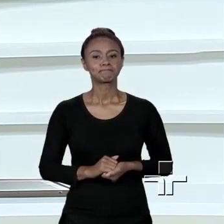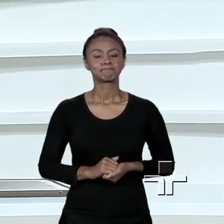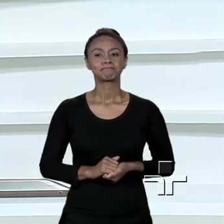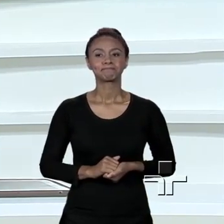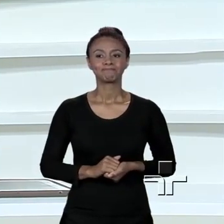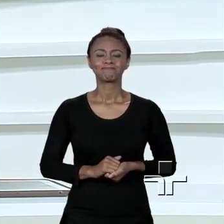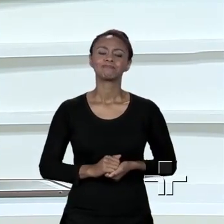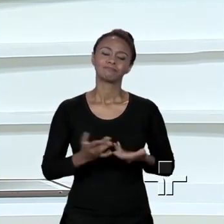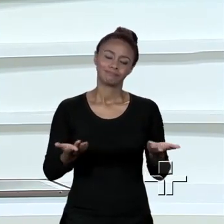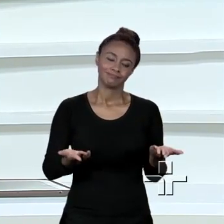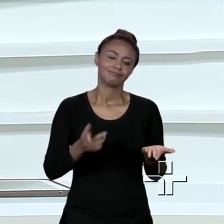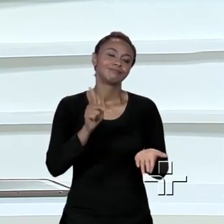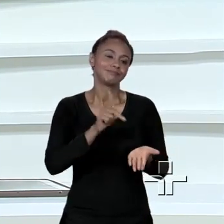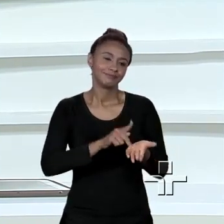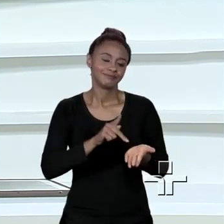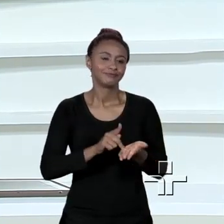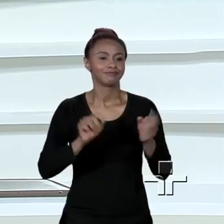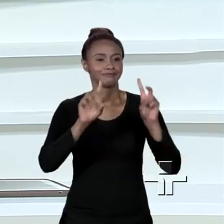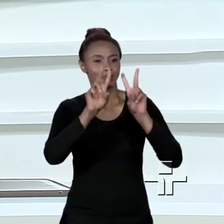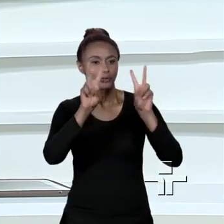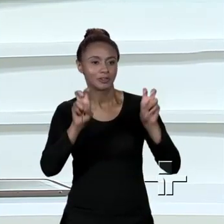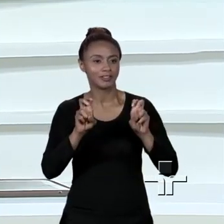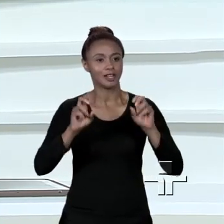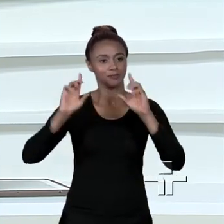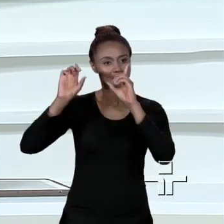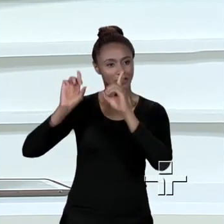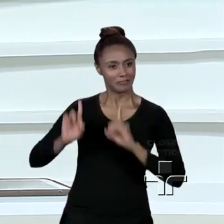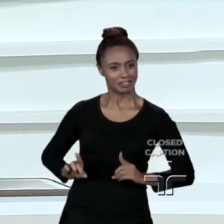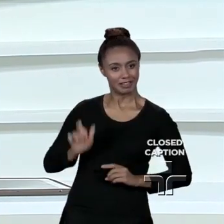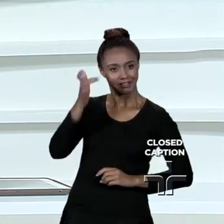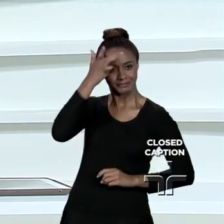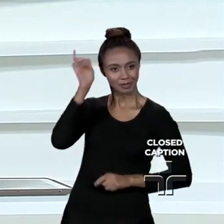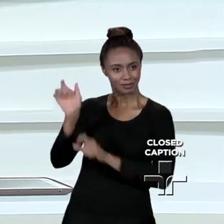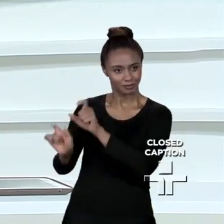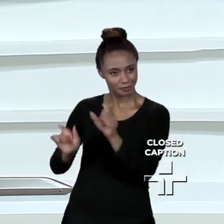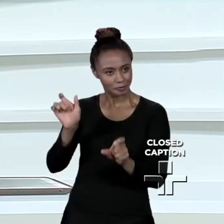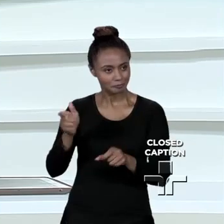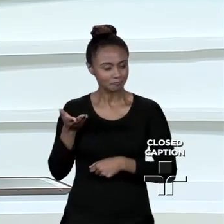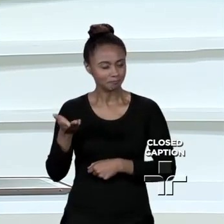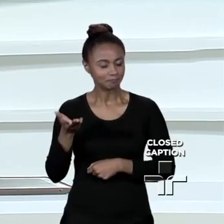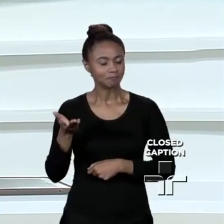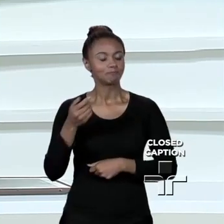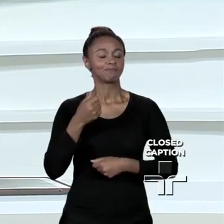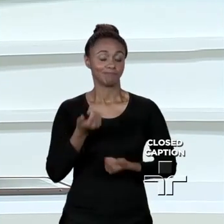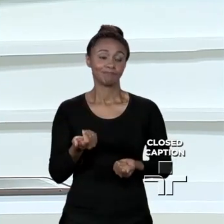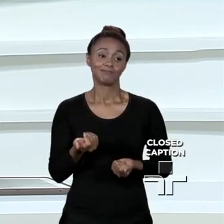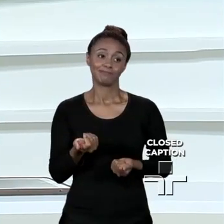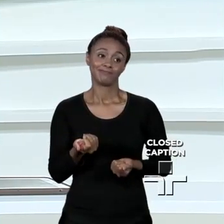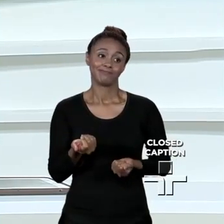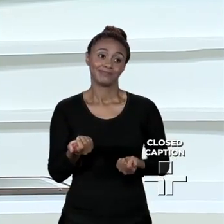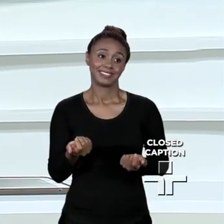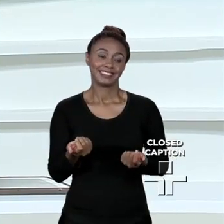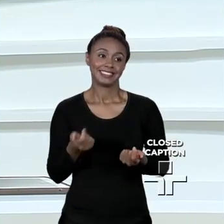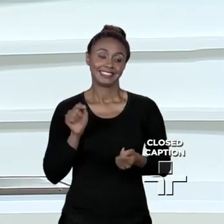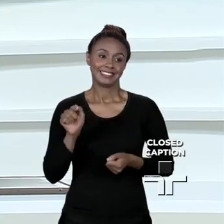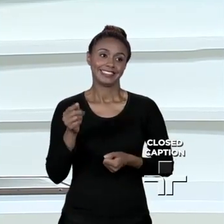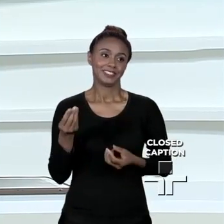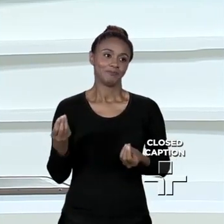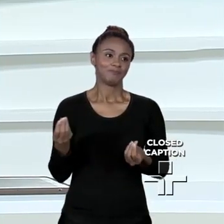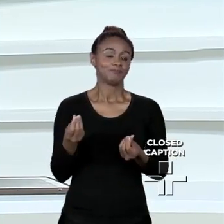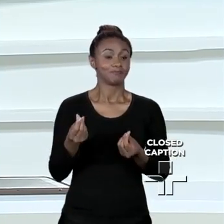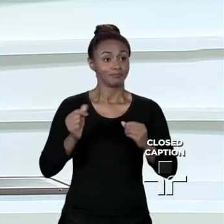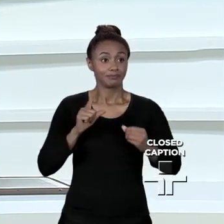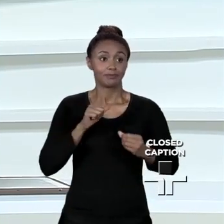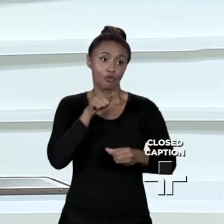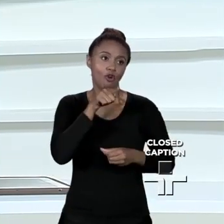naturalmente a questão dos deficientes, das pessoas com deficiência, tem uma questão, um